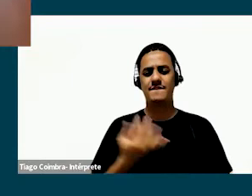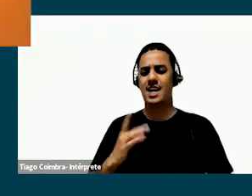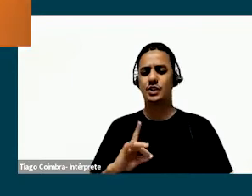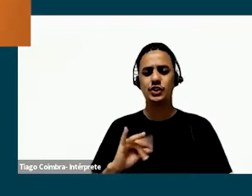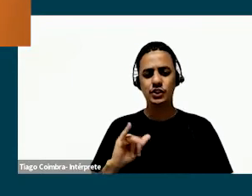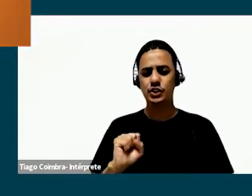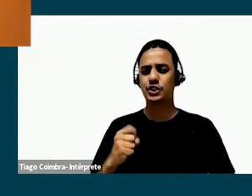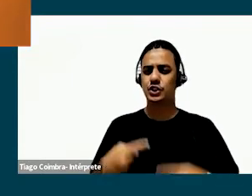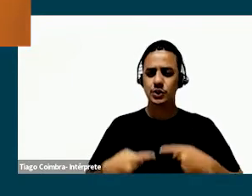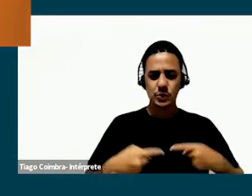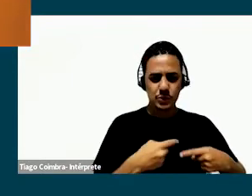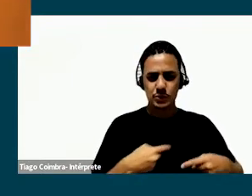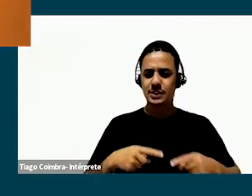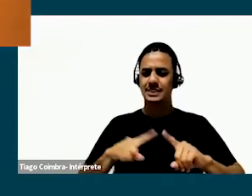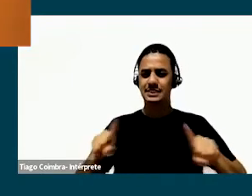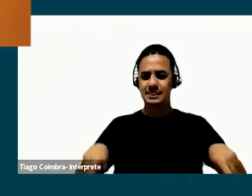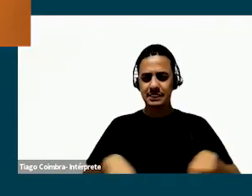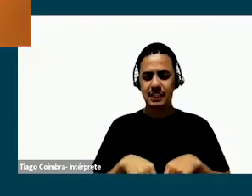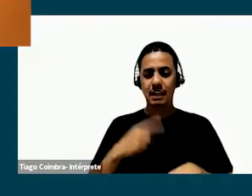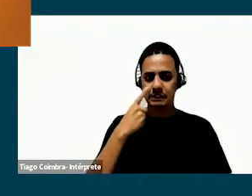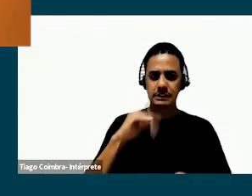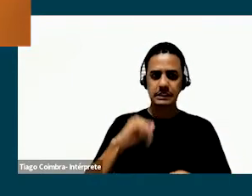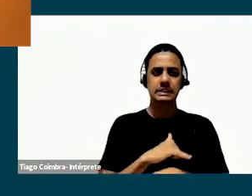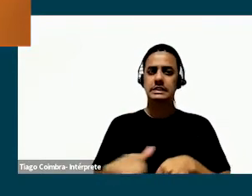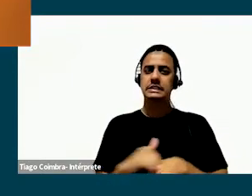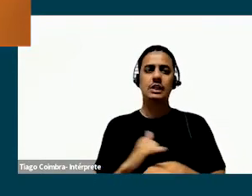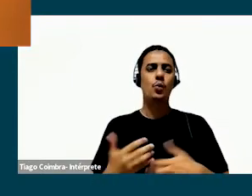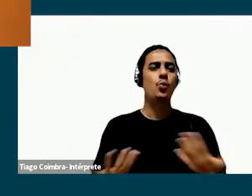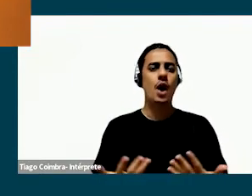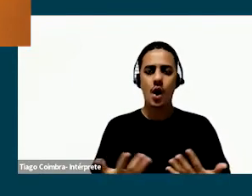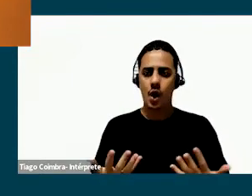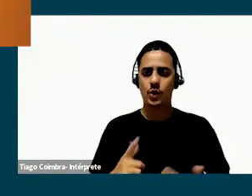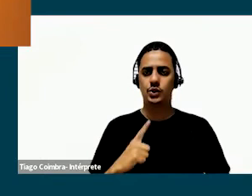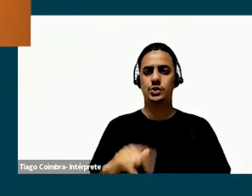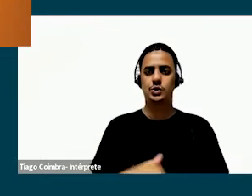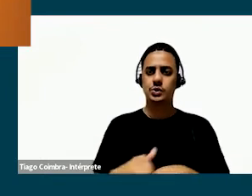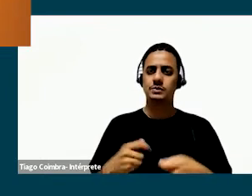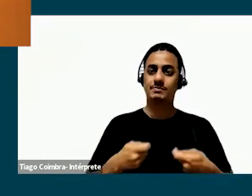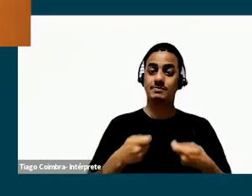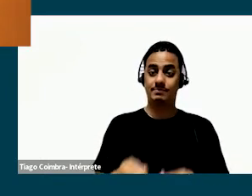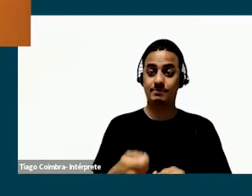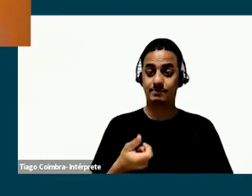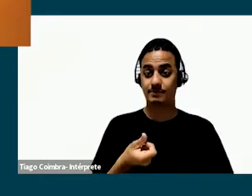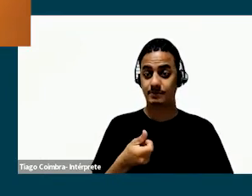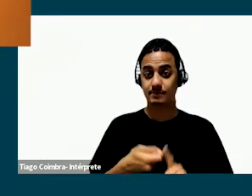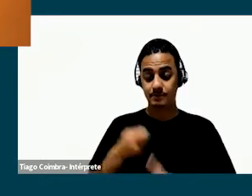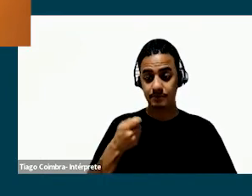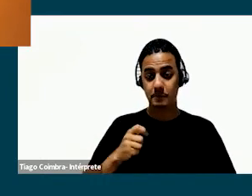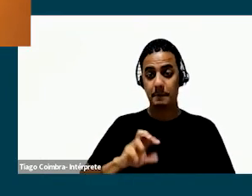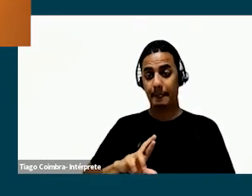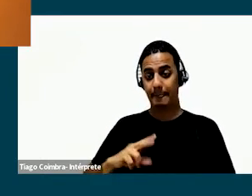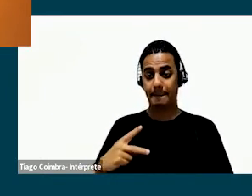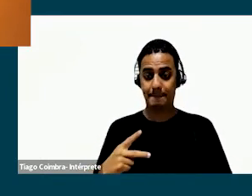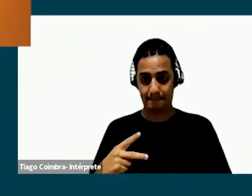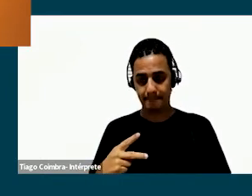dias discutindo numa sala quais eram as alternativas que nós tínhamos, né? Para entregar em 6 meses um